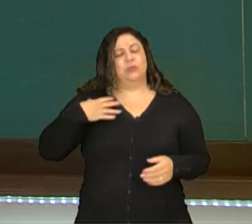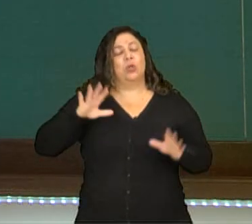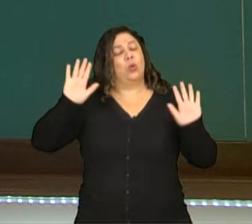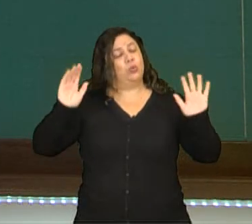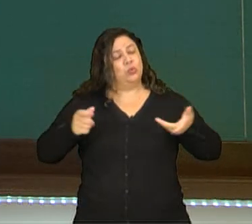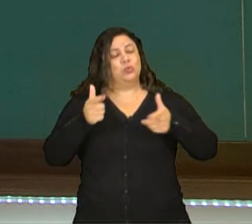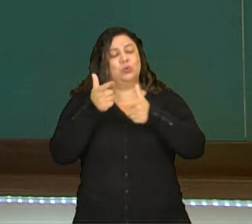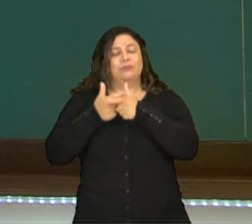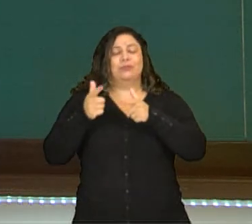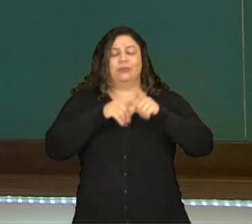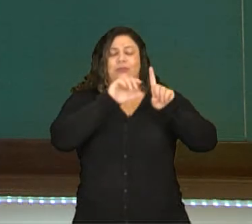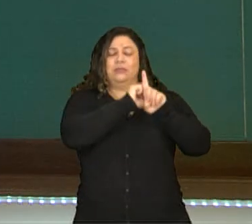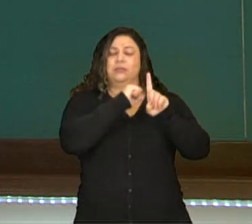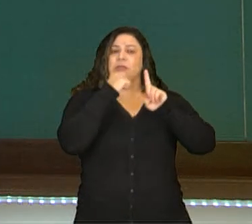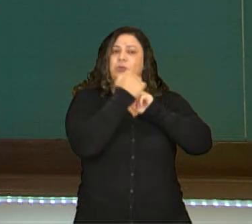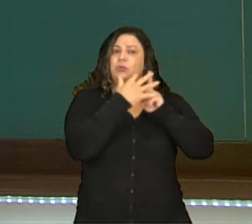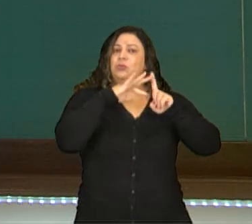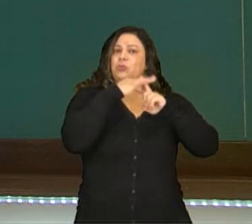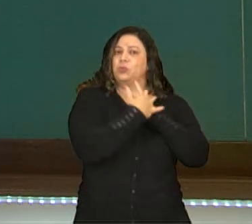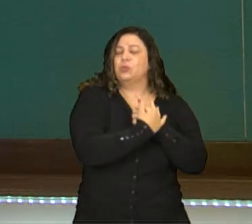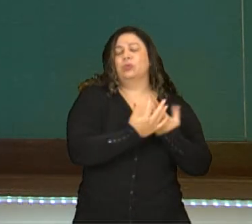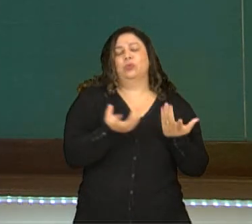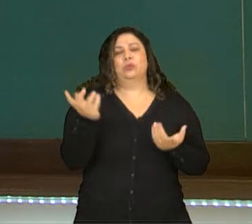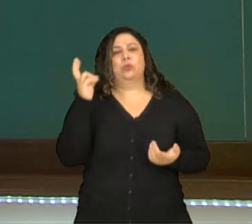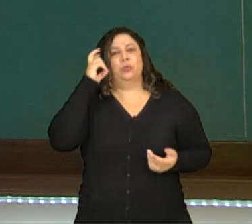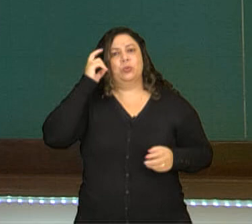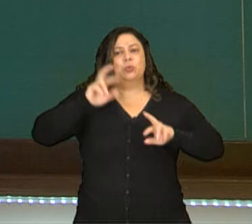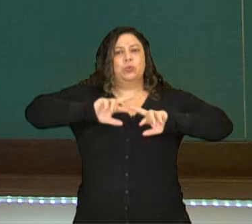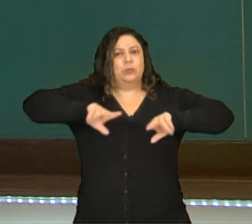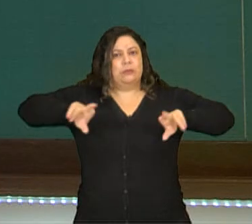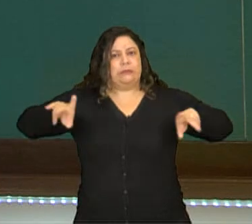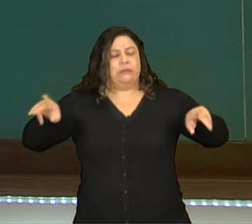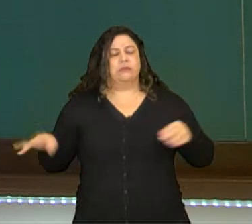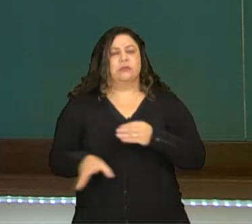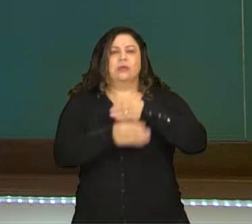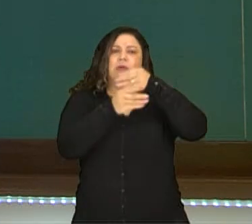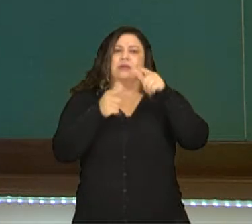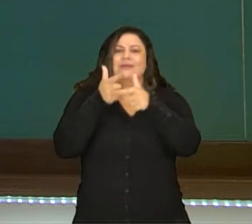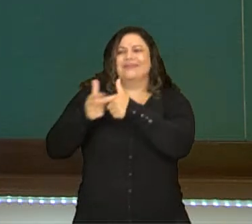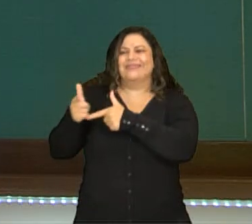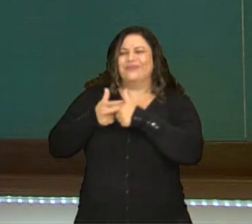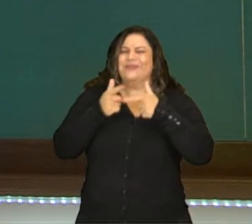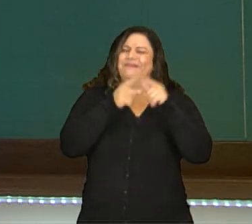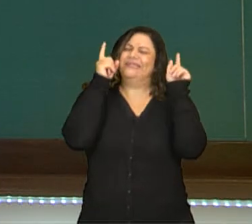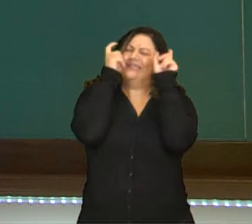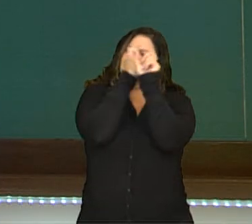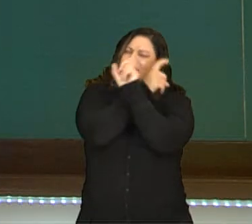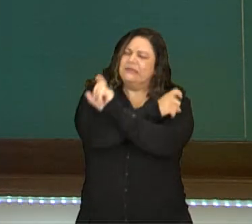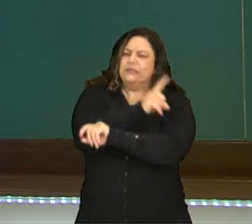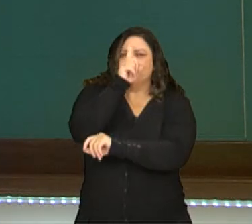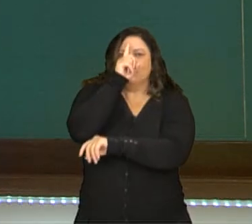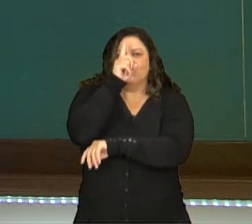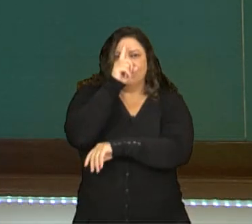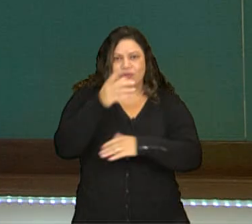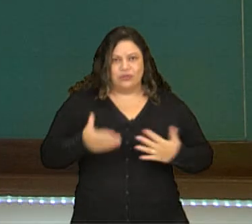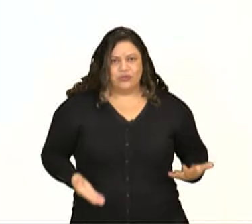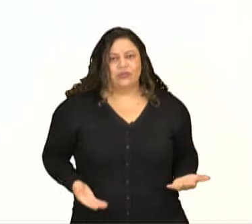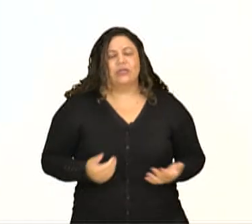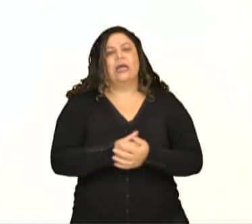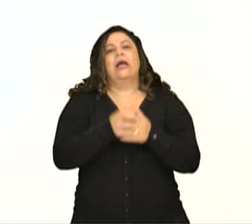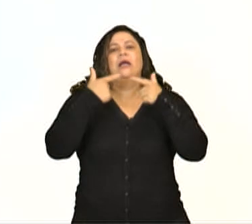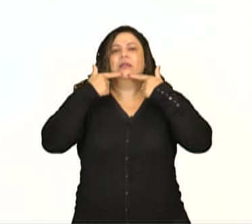sociais e culturais da onde ela está inserida, com todos esses problemas e essas dificuldades do cotidiano. Ela tem uma